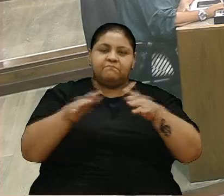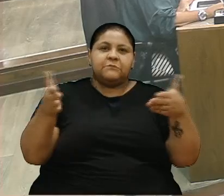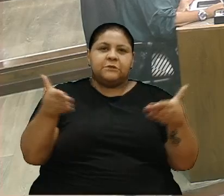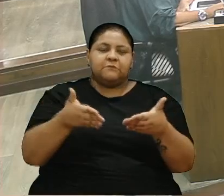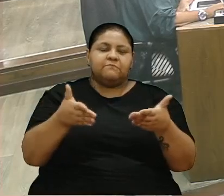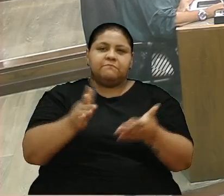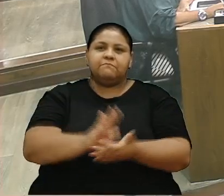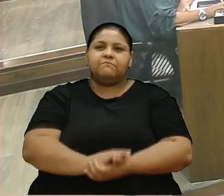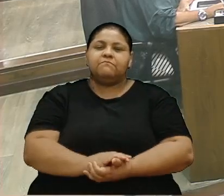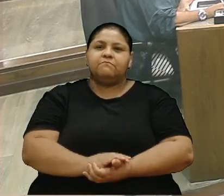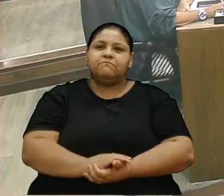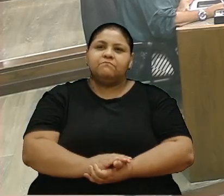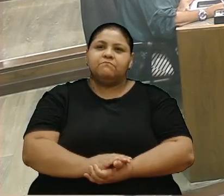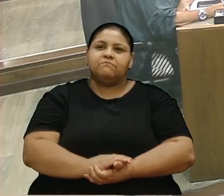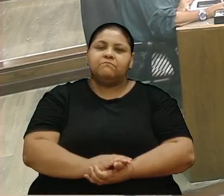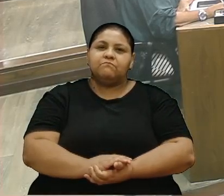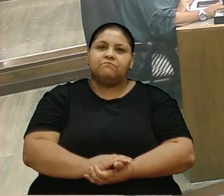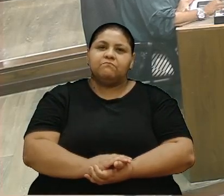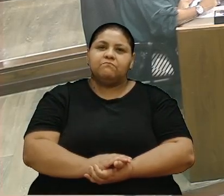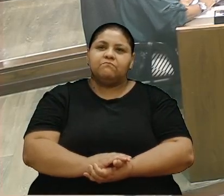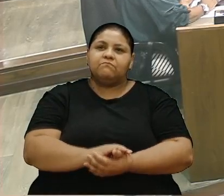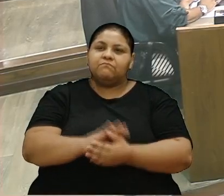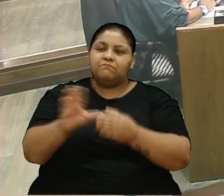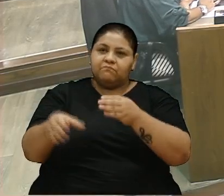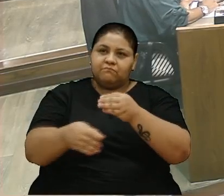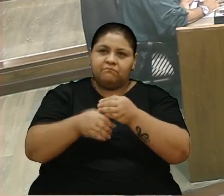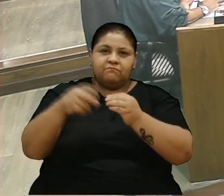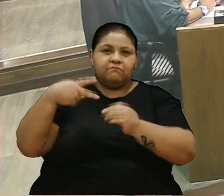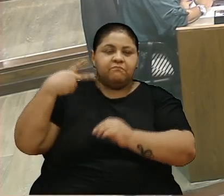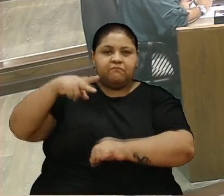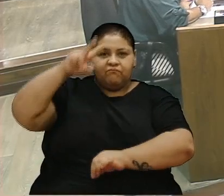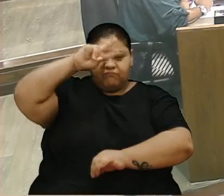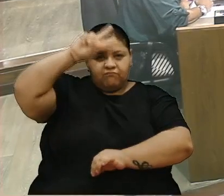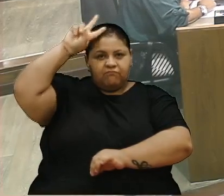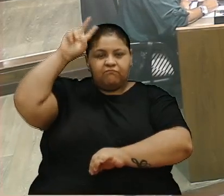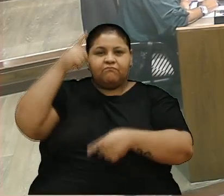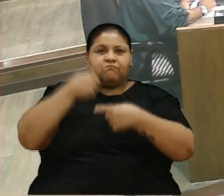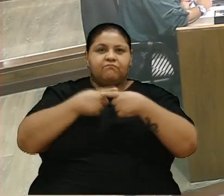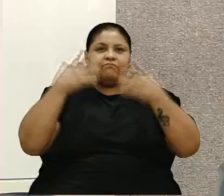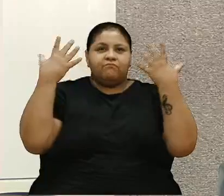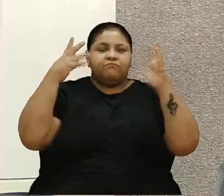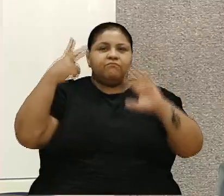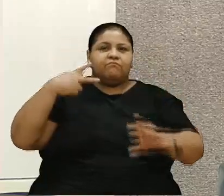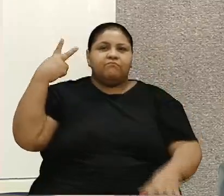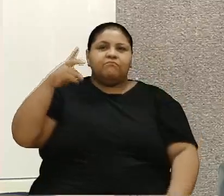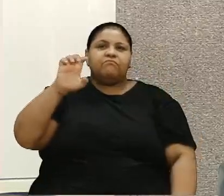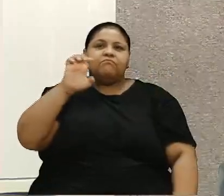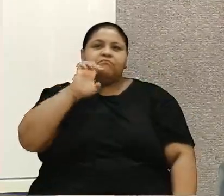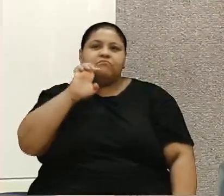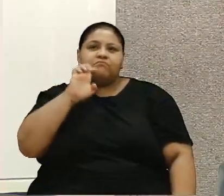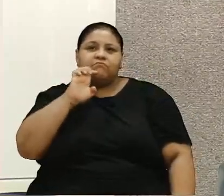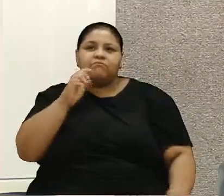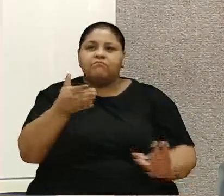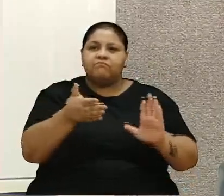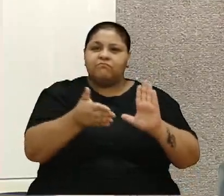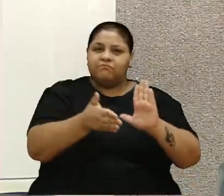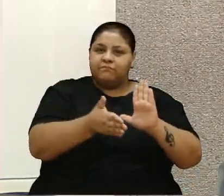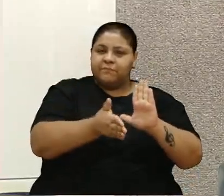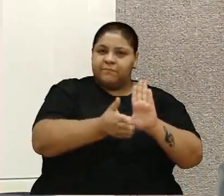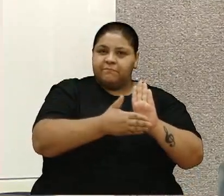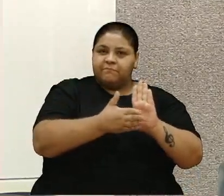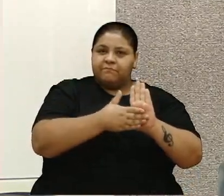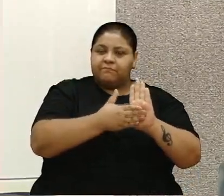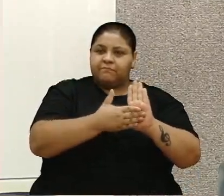oportunidade. E fazendo coro com o vereador Edson da Rosa, eu quero aproveitar e também parabenizar a vereadora Estela Balardim pela propositura da